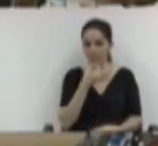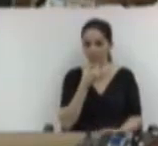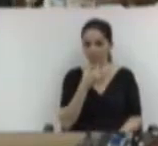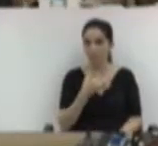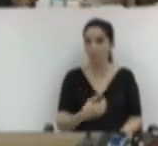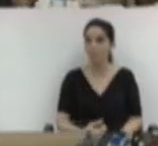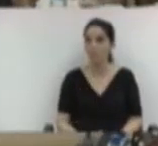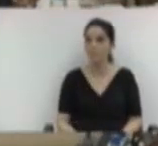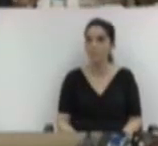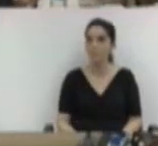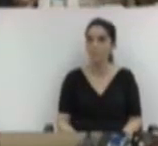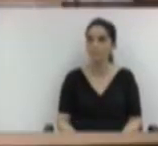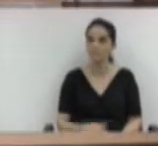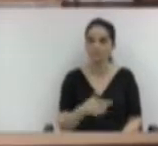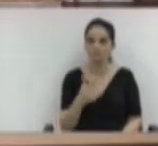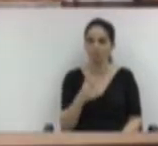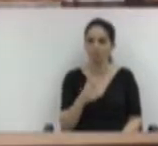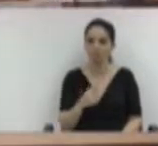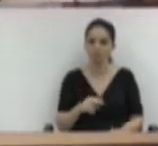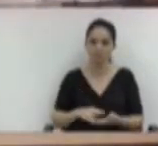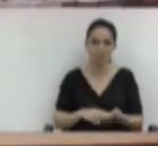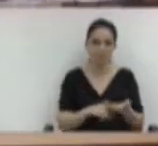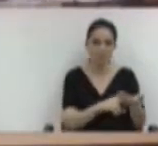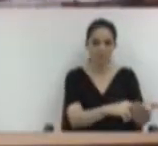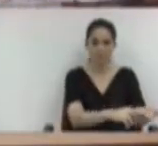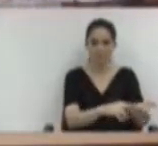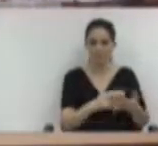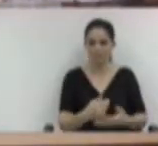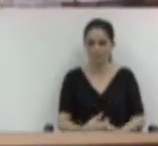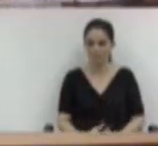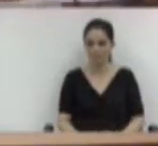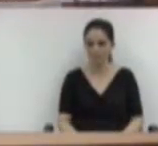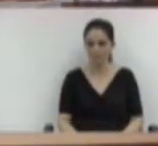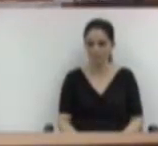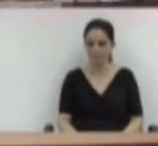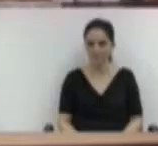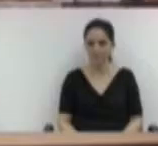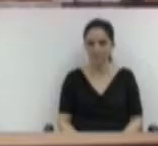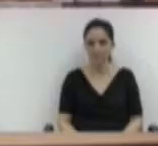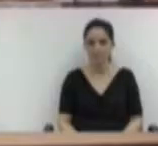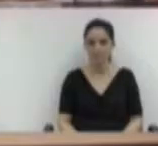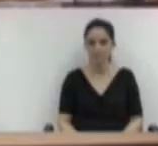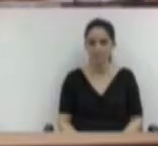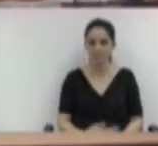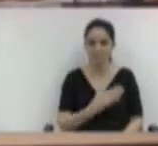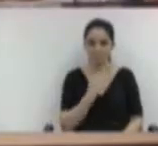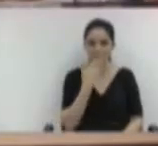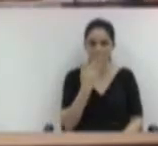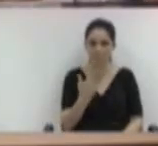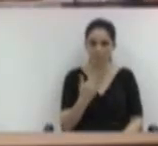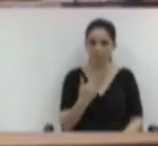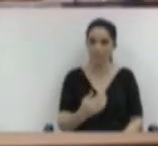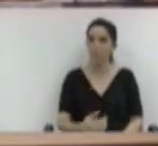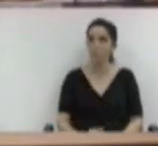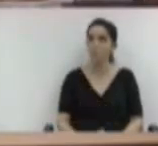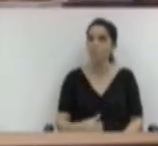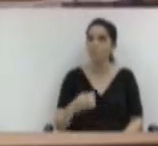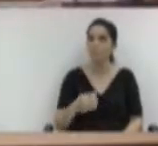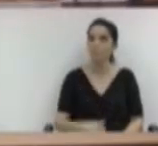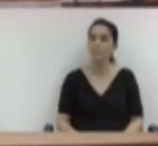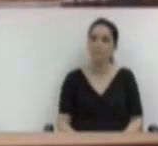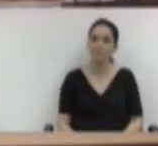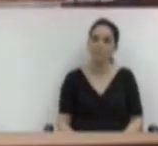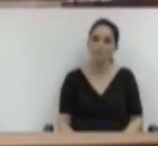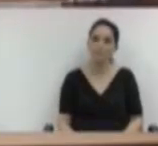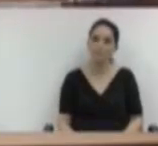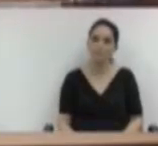discussão. Não havendo quem queira, encaminhe-se ao Executivo. Requerimento 930. Questão de ordem, senhor presidente. Uma questão